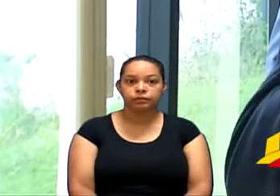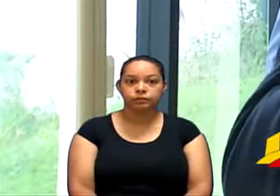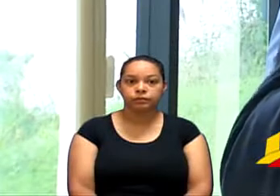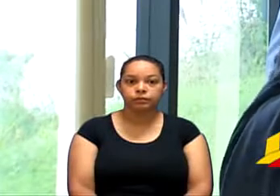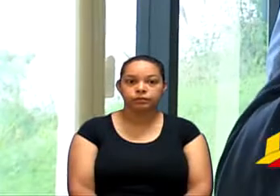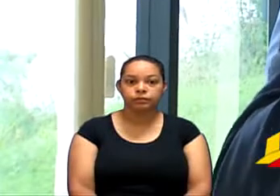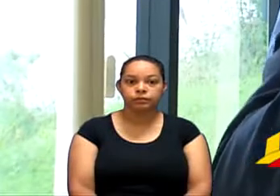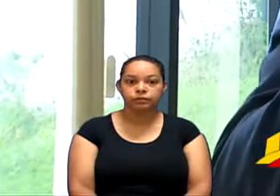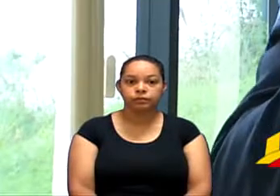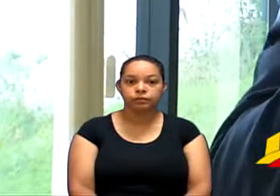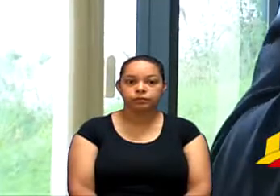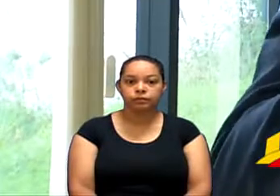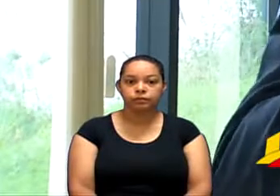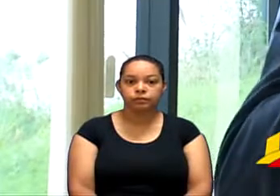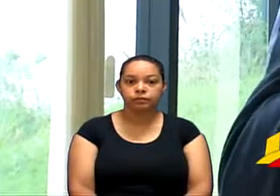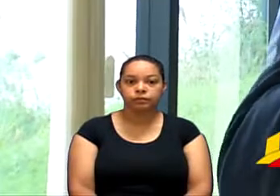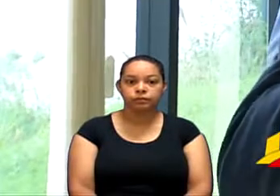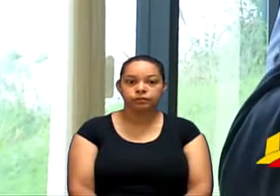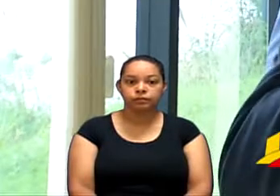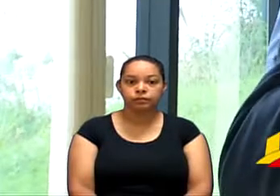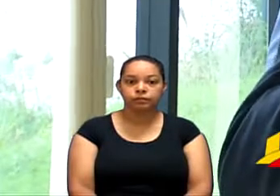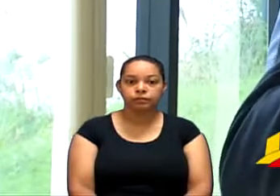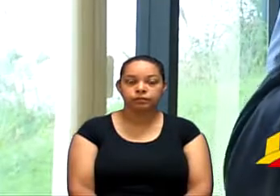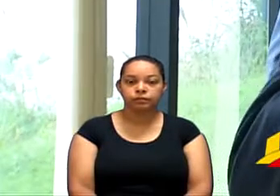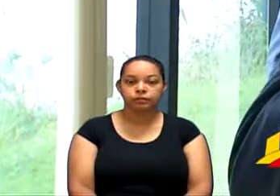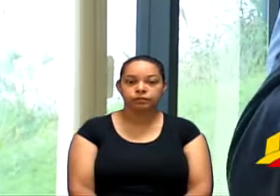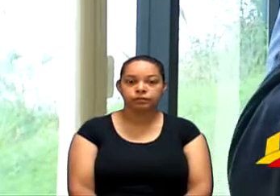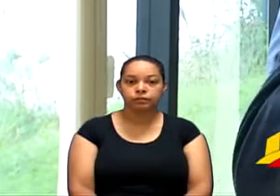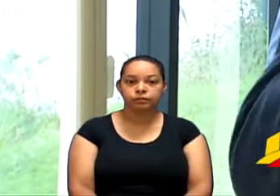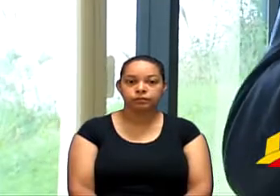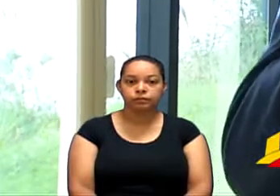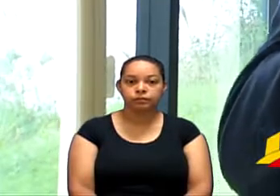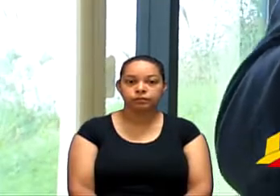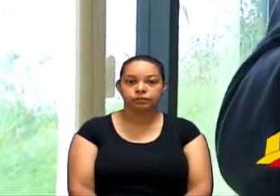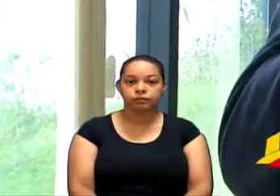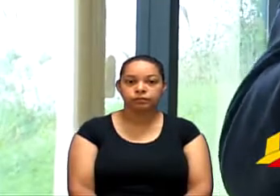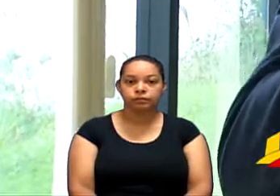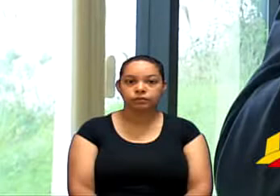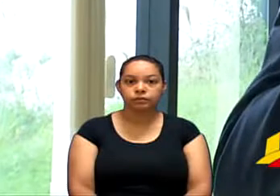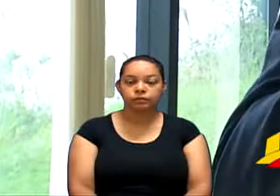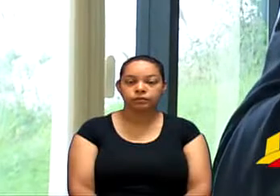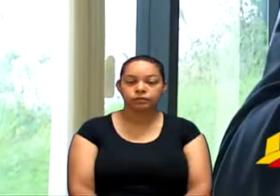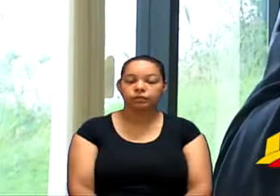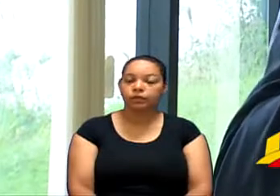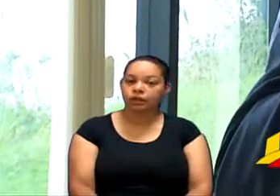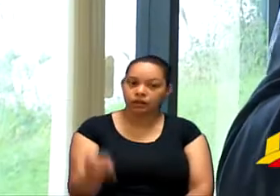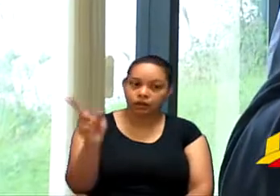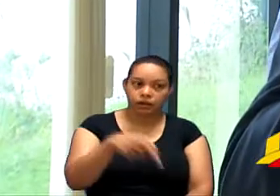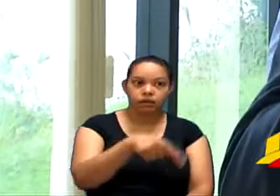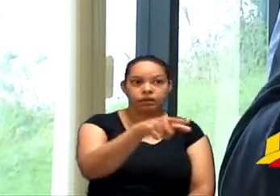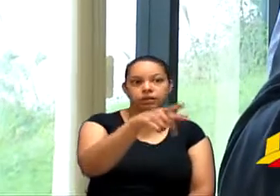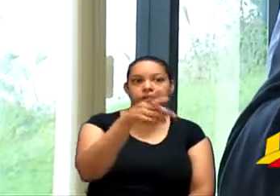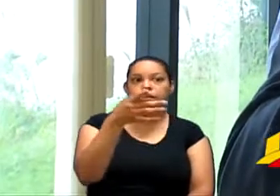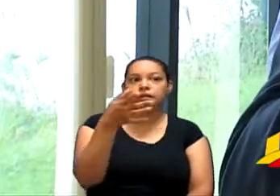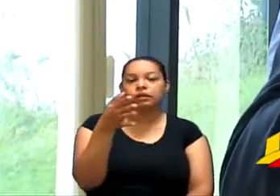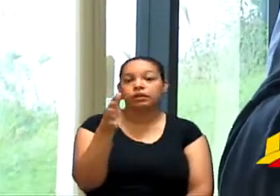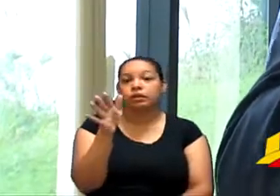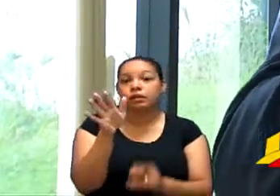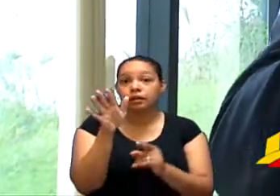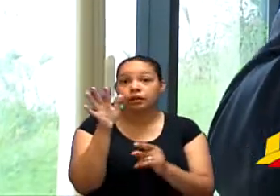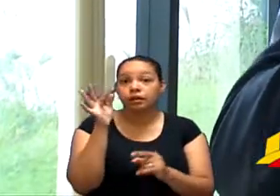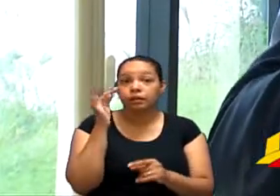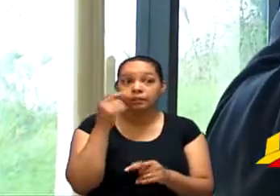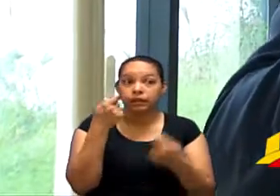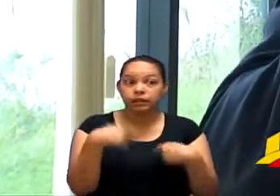existir o sistema democrático brasileiro tal pela força legislação ele é consultivo para a câmara municipal